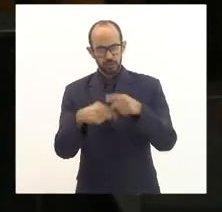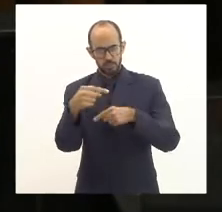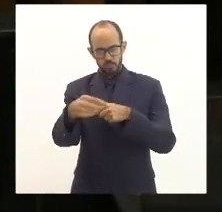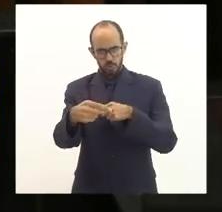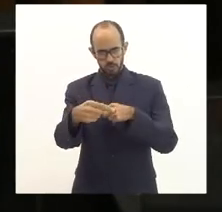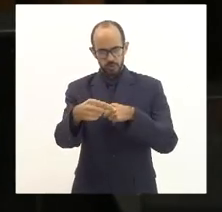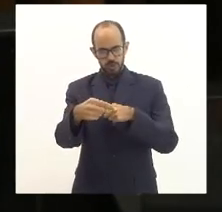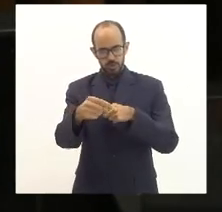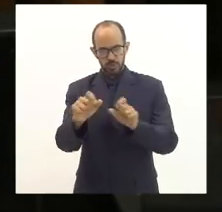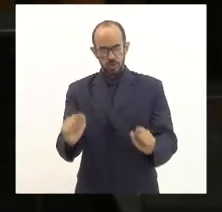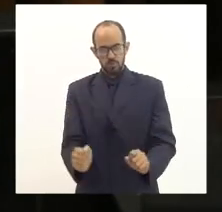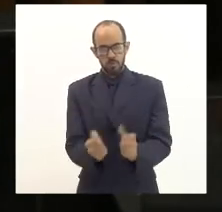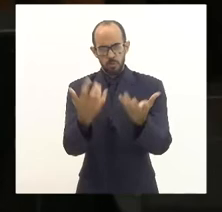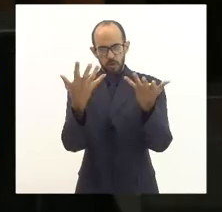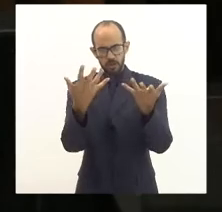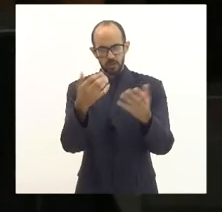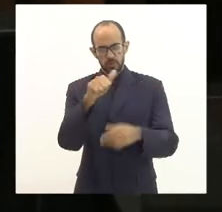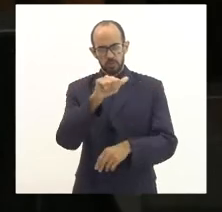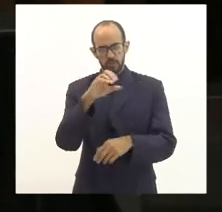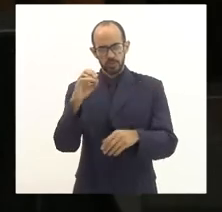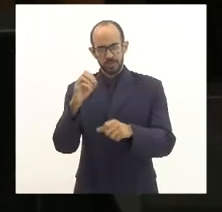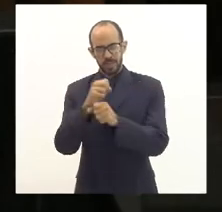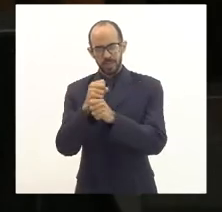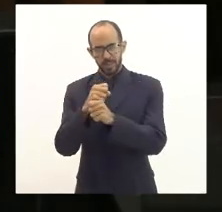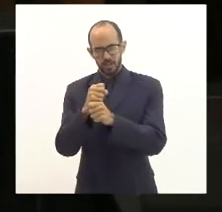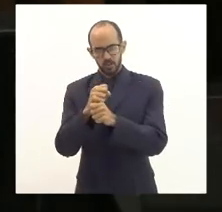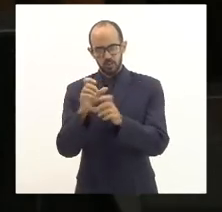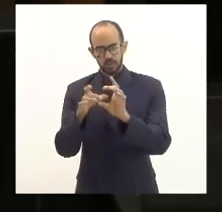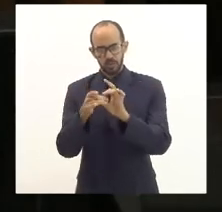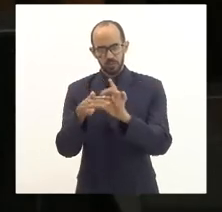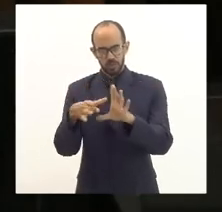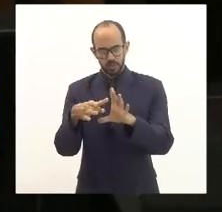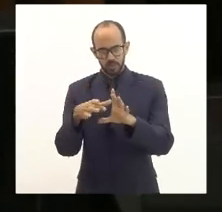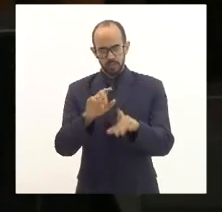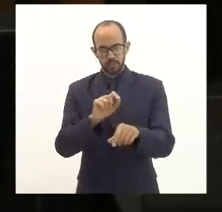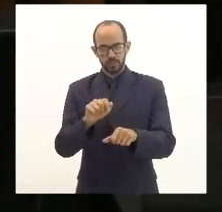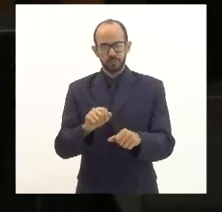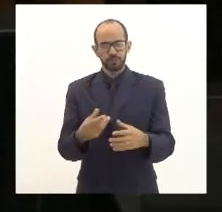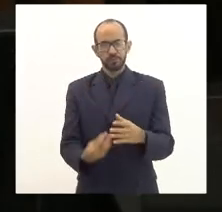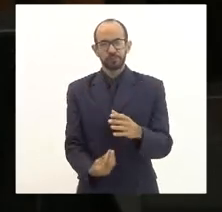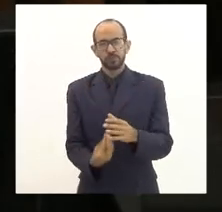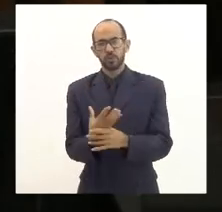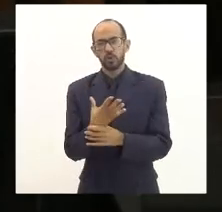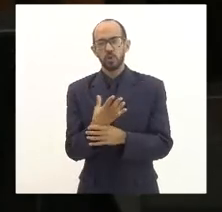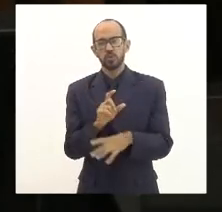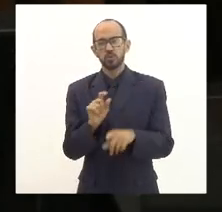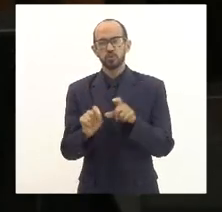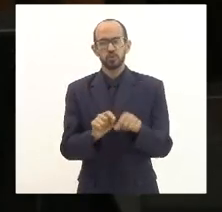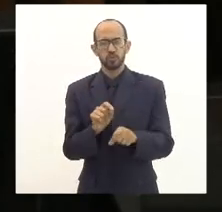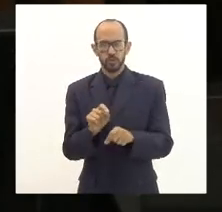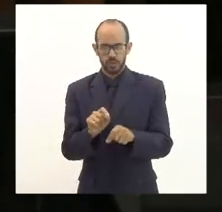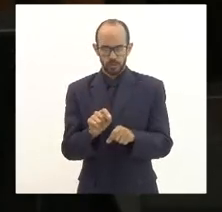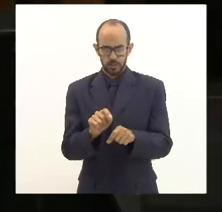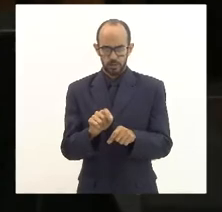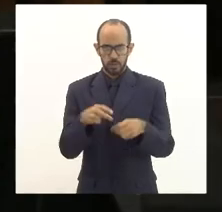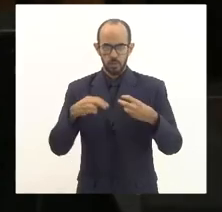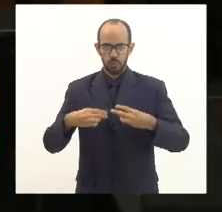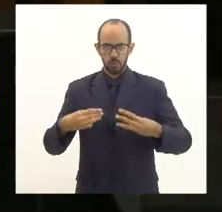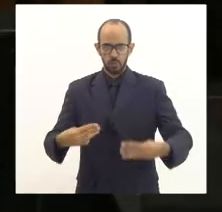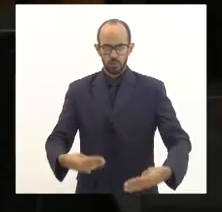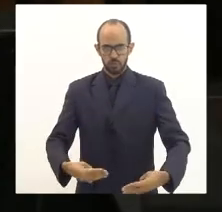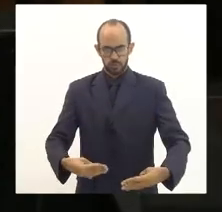da comemoração do centenário da Independência foi criado o nosso Museu